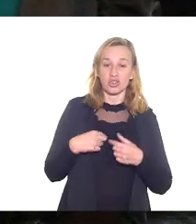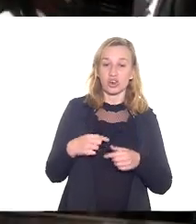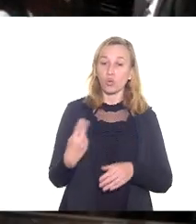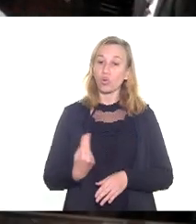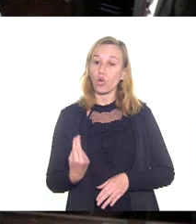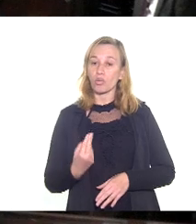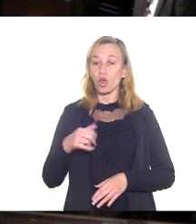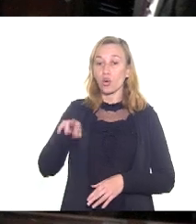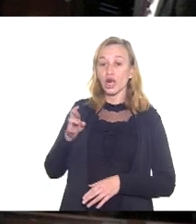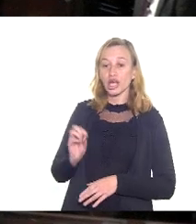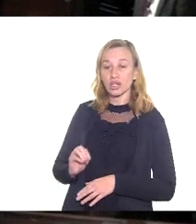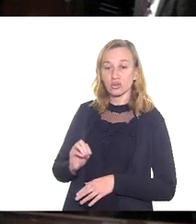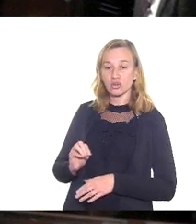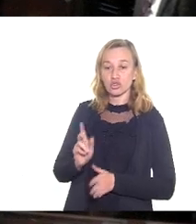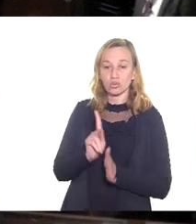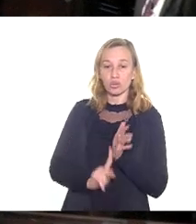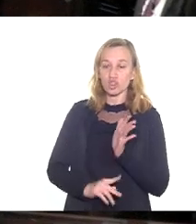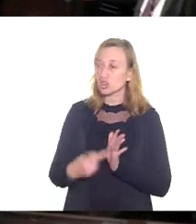Dino?